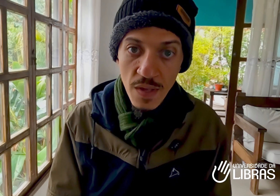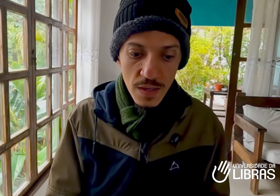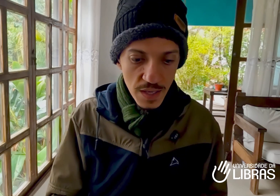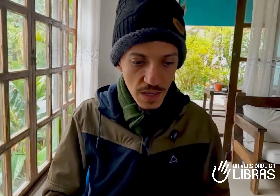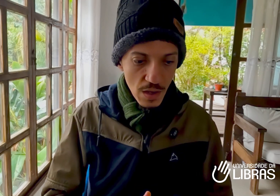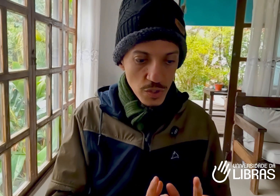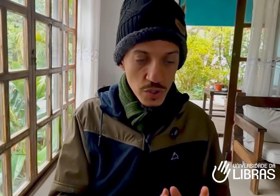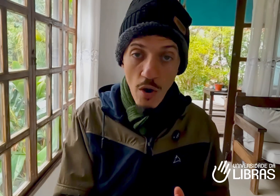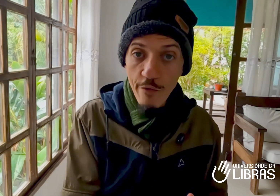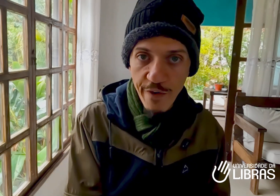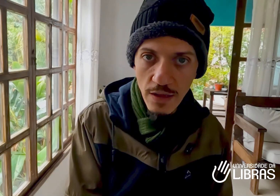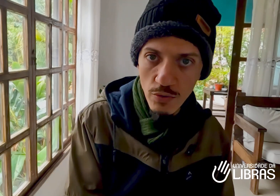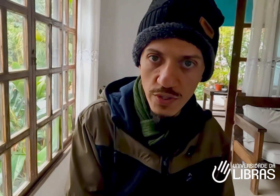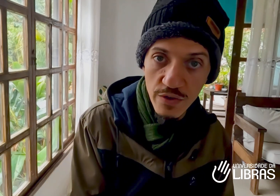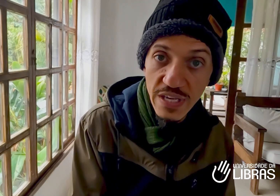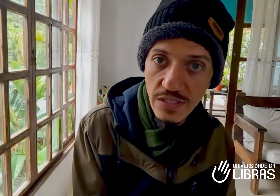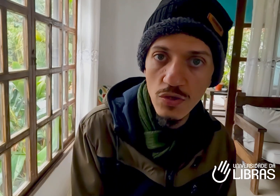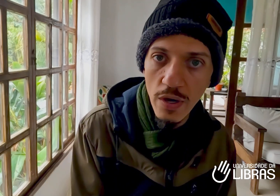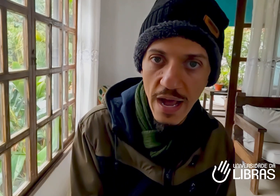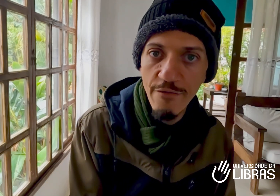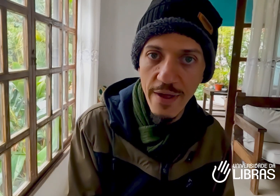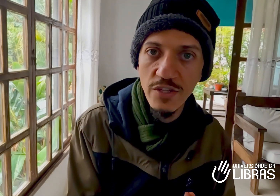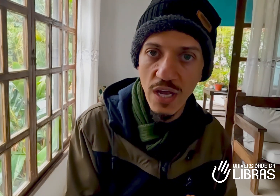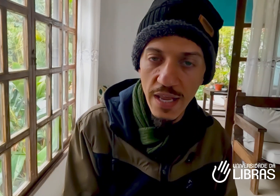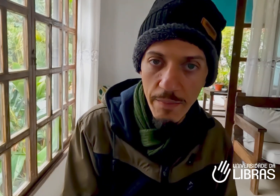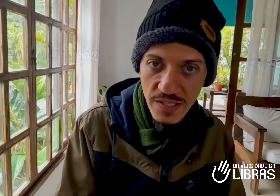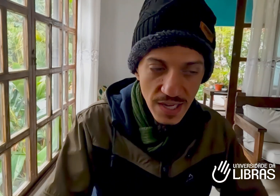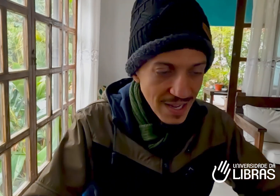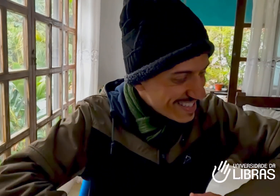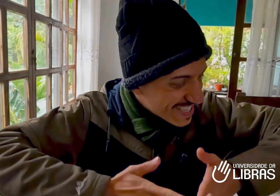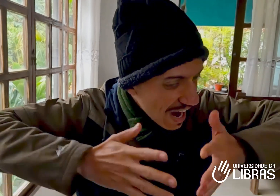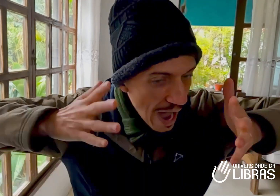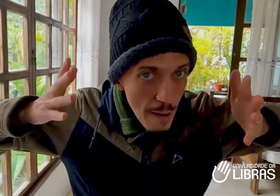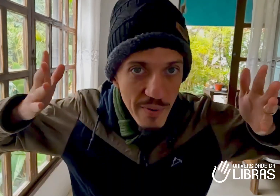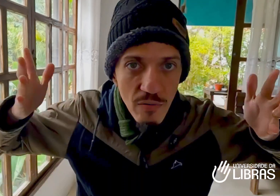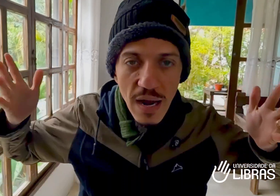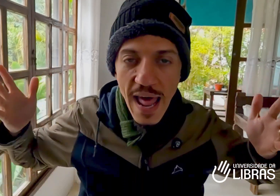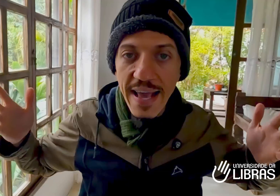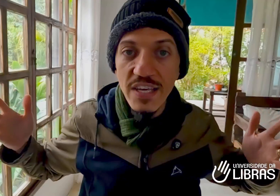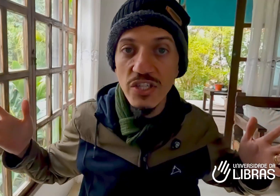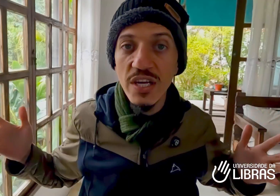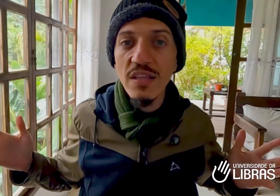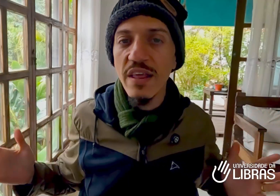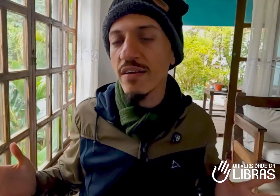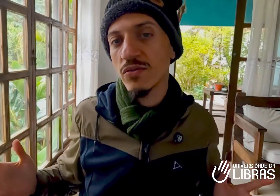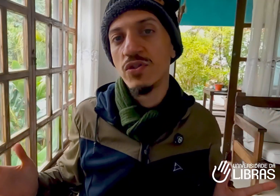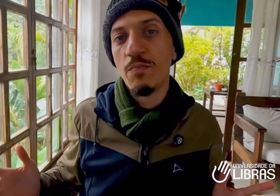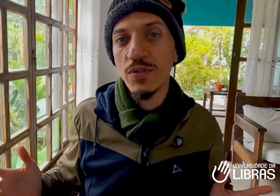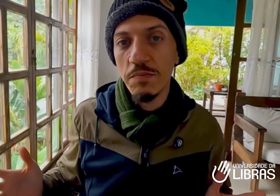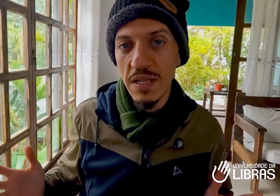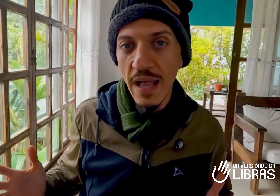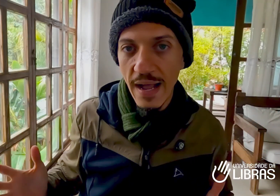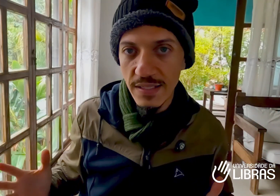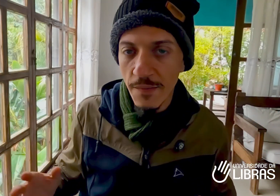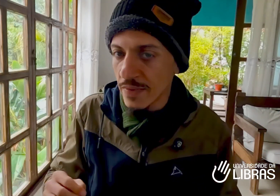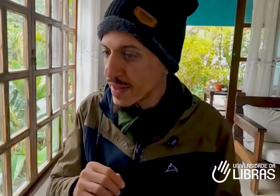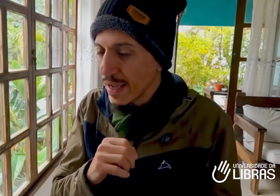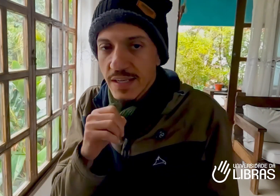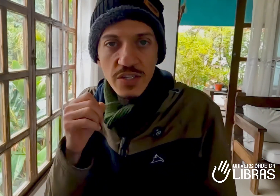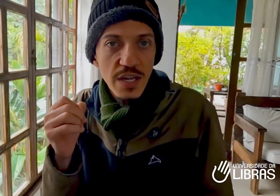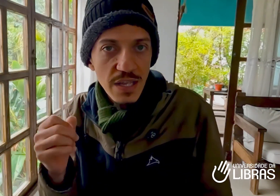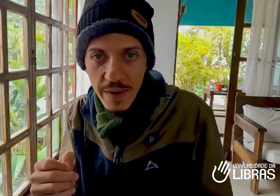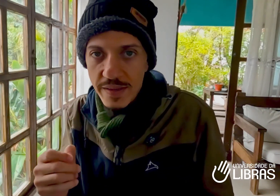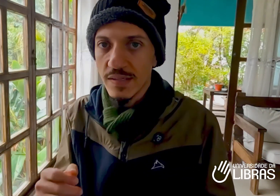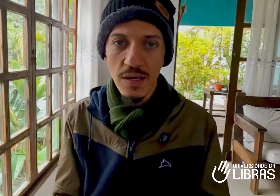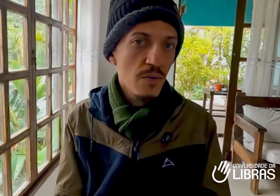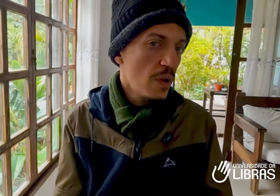preparadas que só o fato de você se tornar fluente em Libras já abre um leque gigantesco de possibilidades. Quer